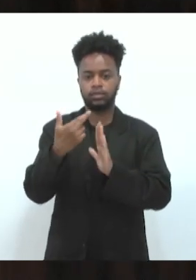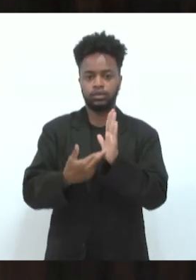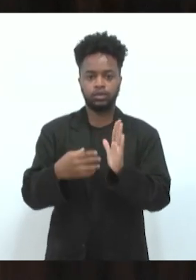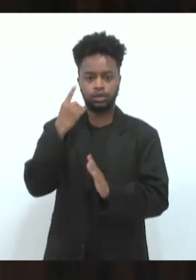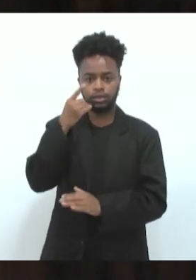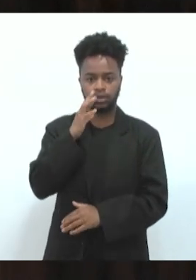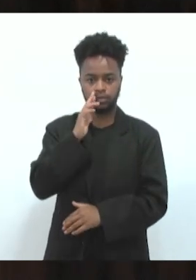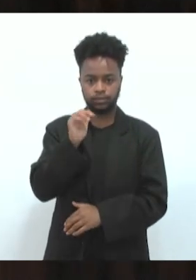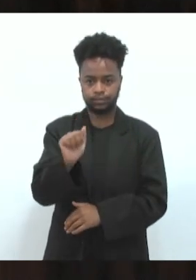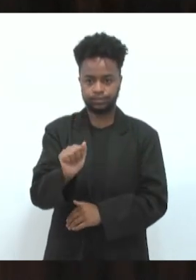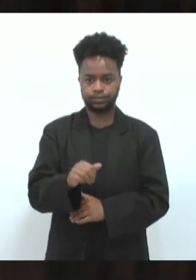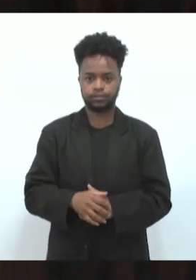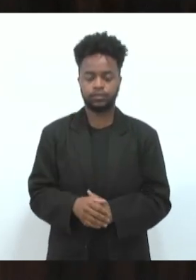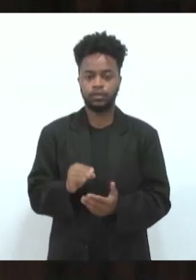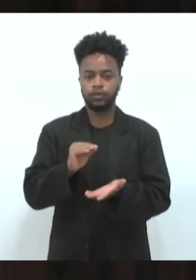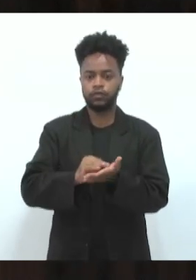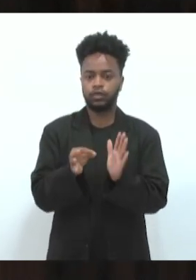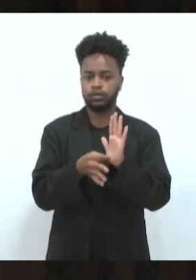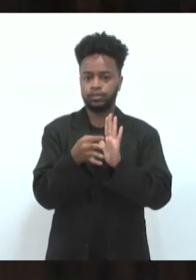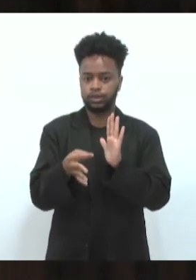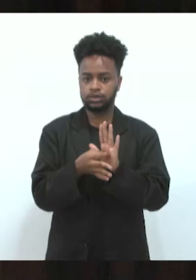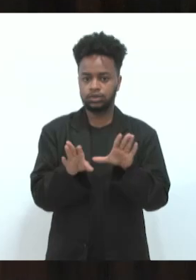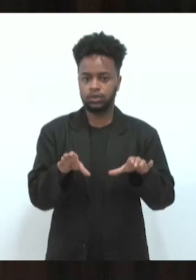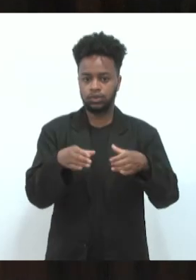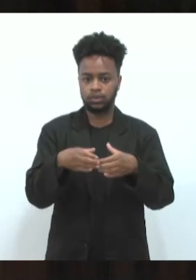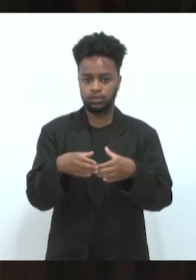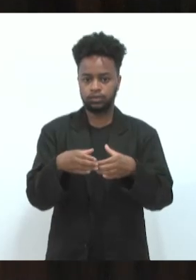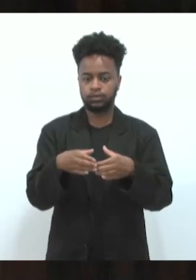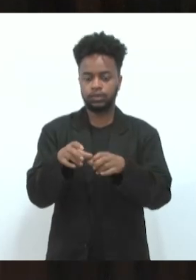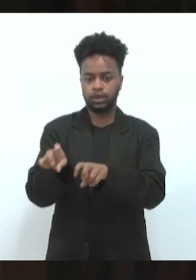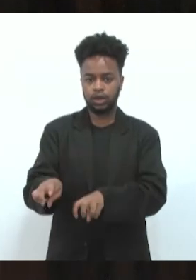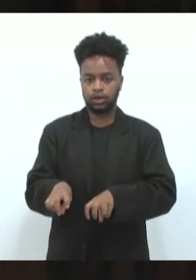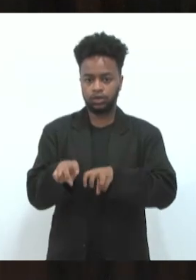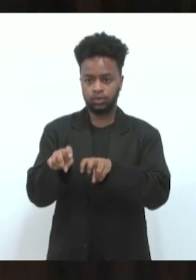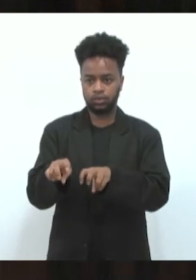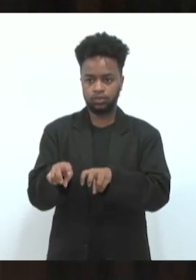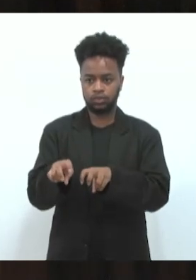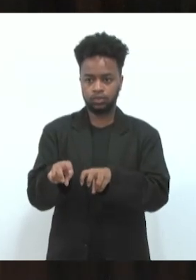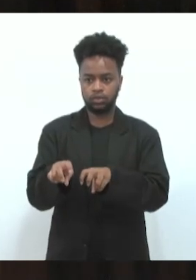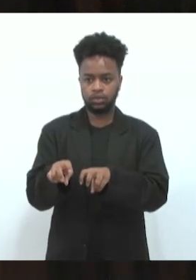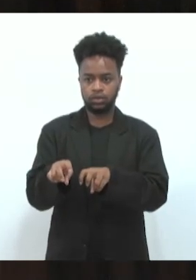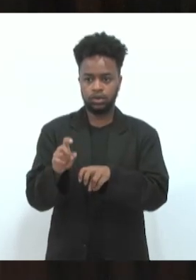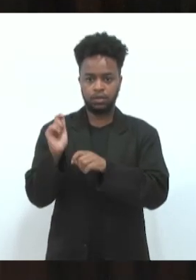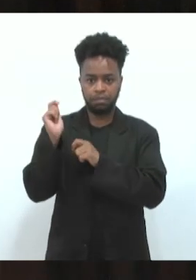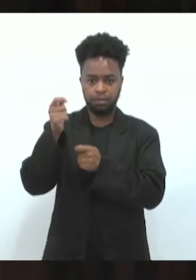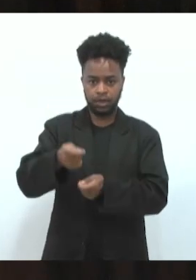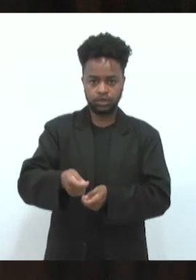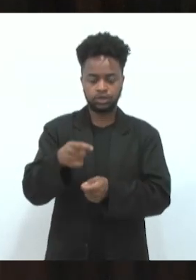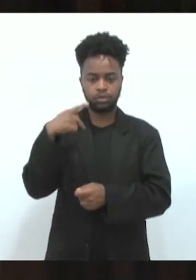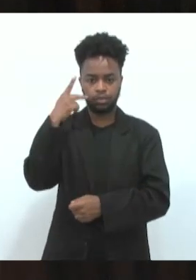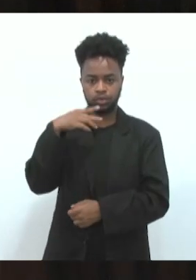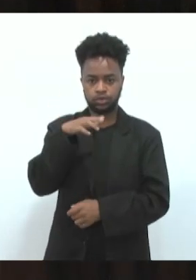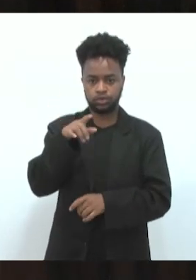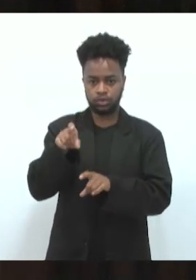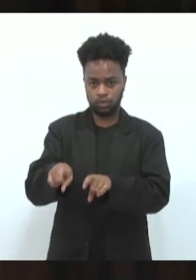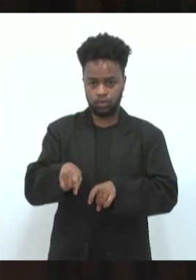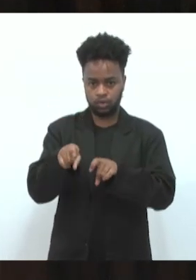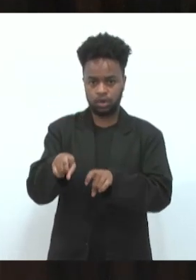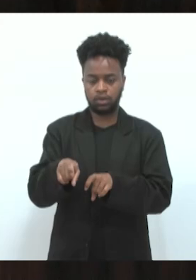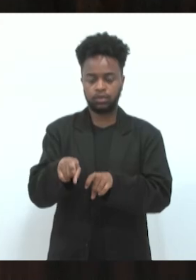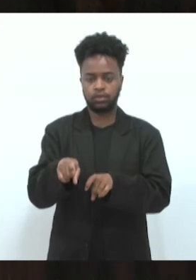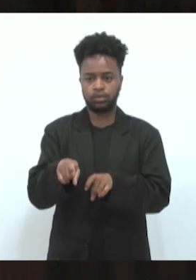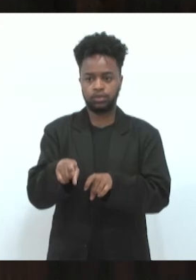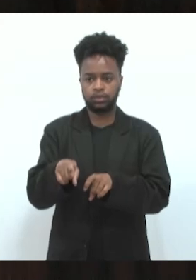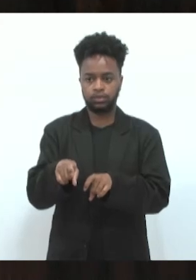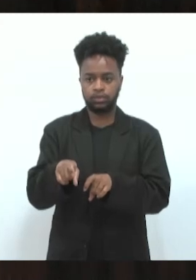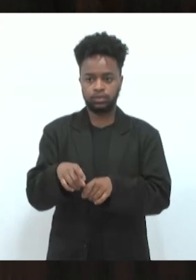Rodrigo Amorim. Pendendo de pareceres das comissões de Agricultura, Pecuária e Políticas Rural, Agrária